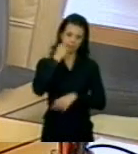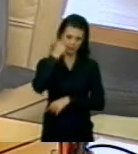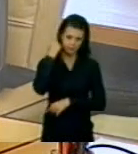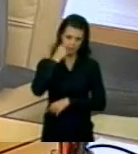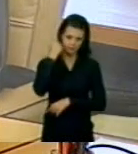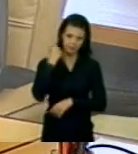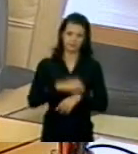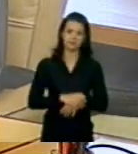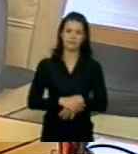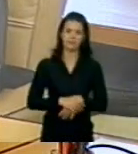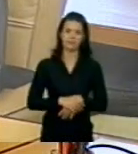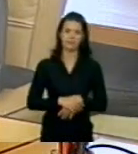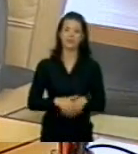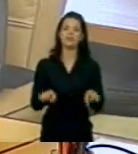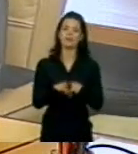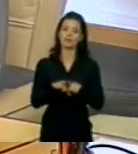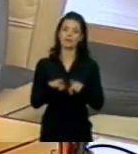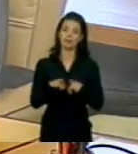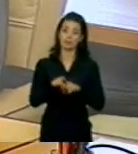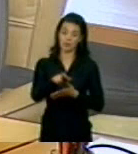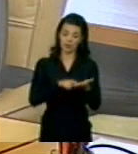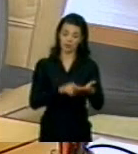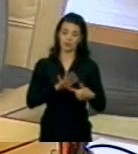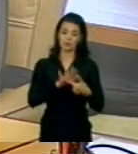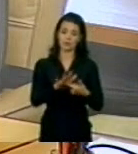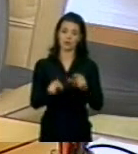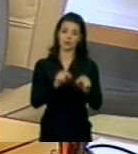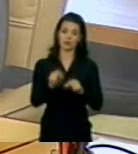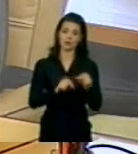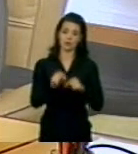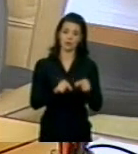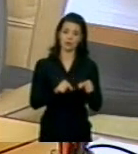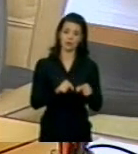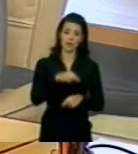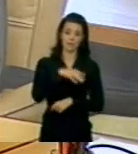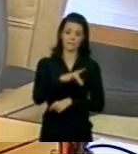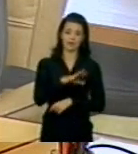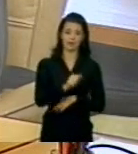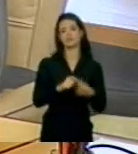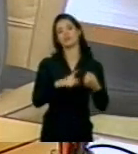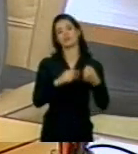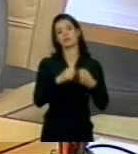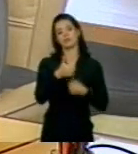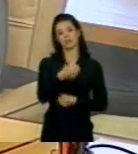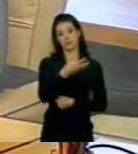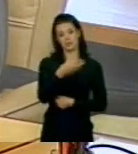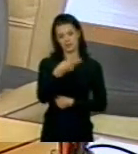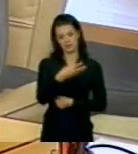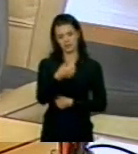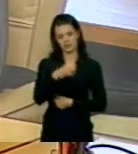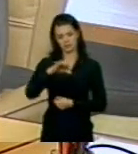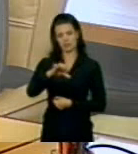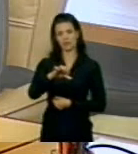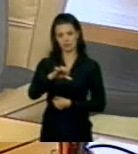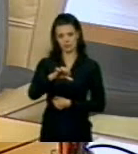inicial ainda a afirmação segundo a qual, sendo as medidas previstas no artigo 319 do Código de Processo